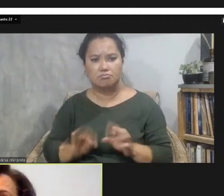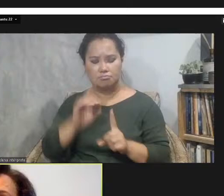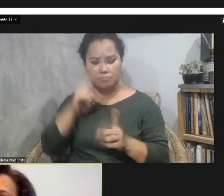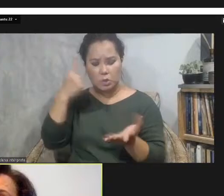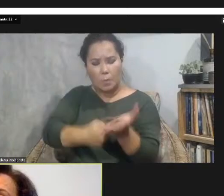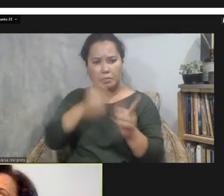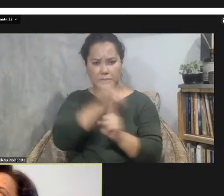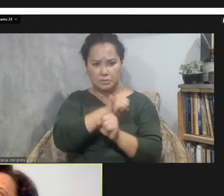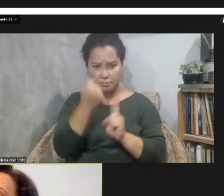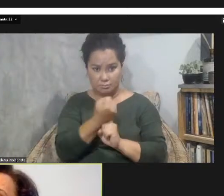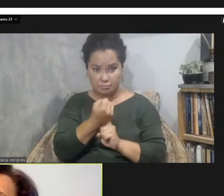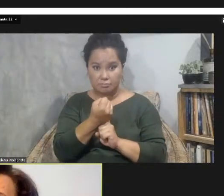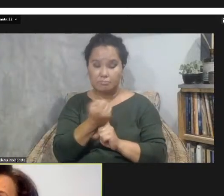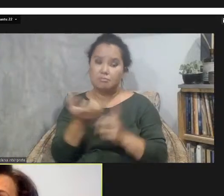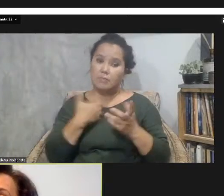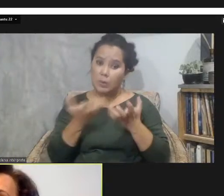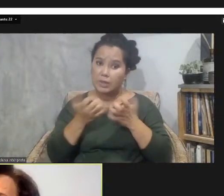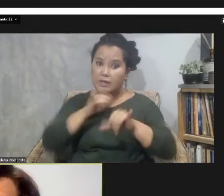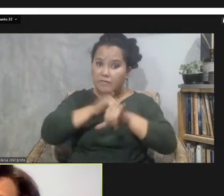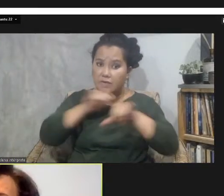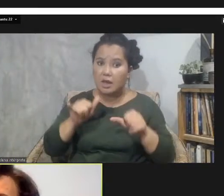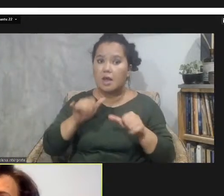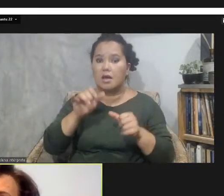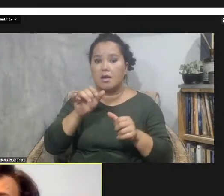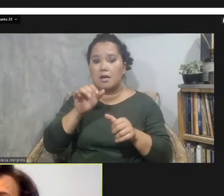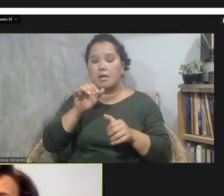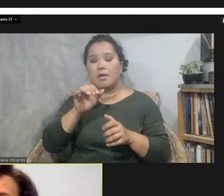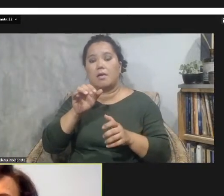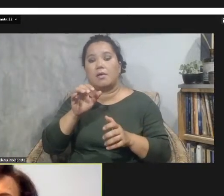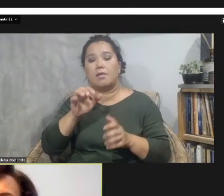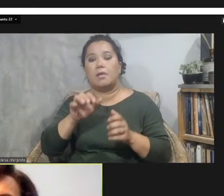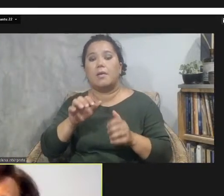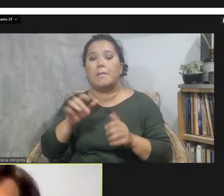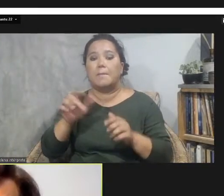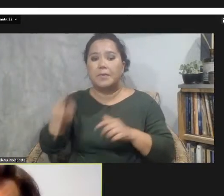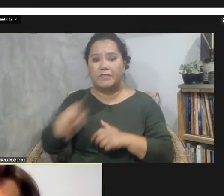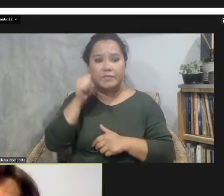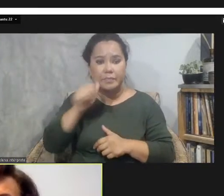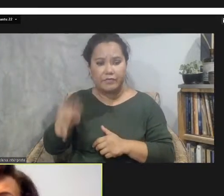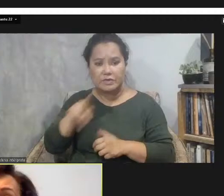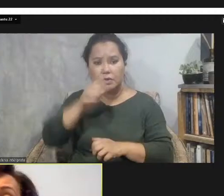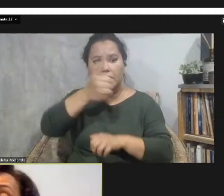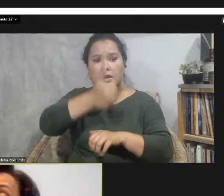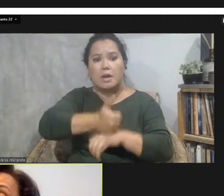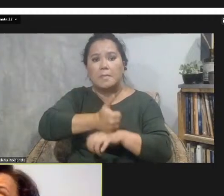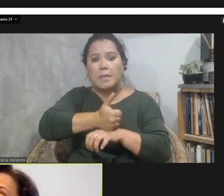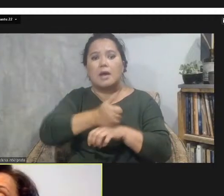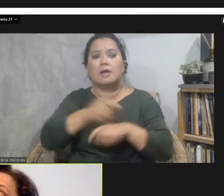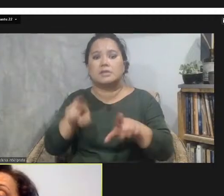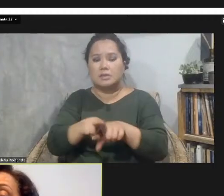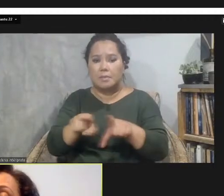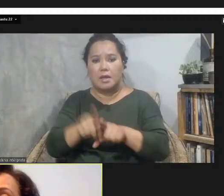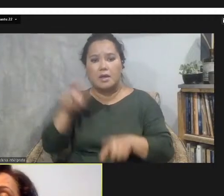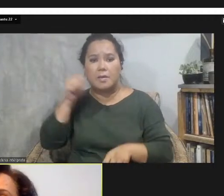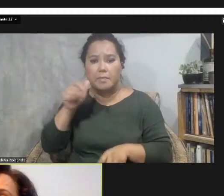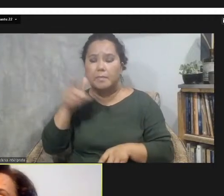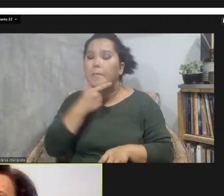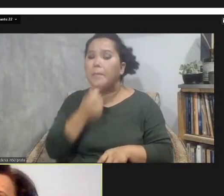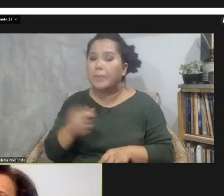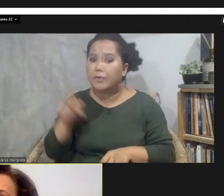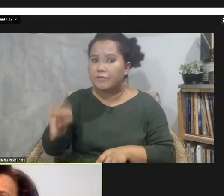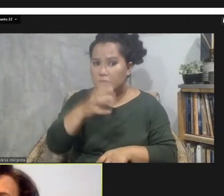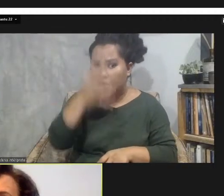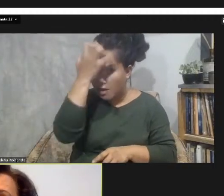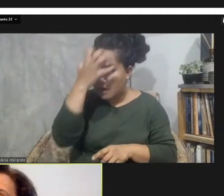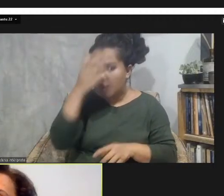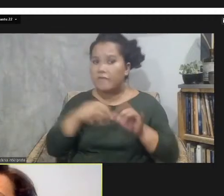Márcia e professor Henrique, que a Semune é a síntese desses múltiplos esforços. Quero aqui destacar um segundo grande